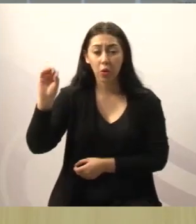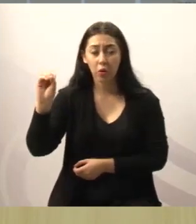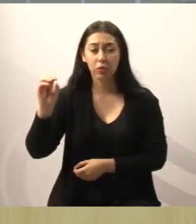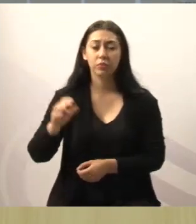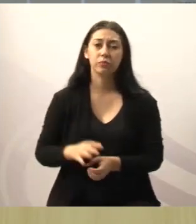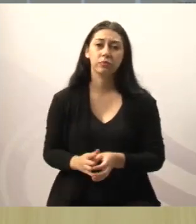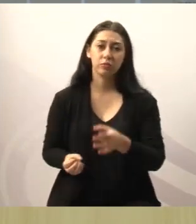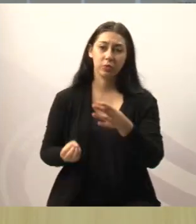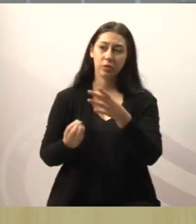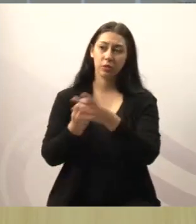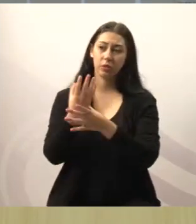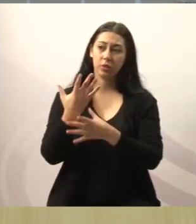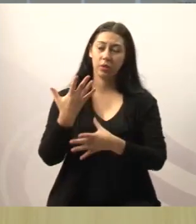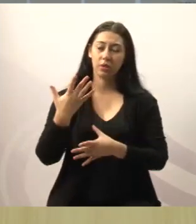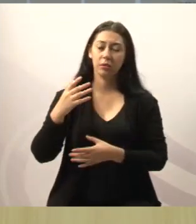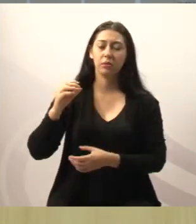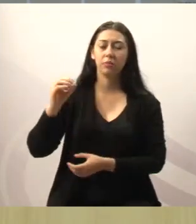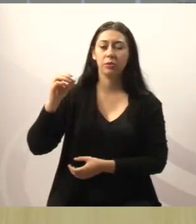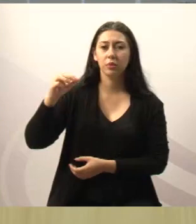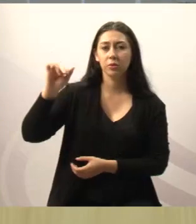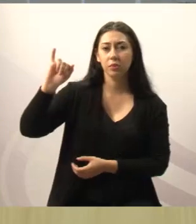Juarez Araújo.